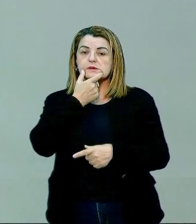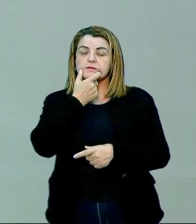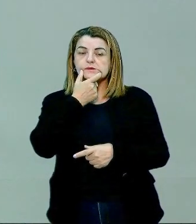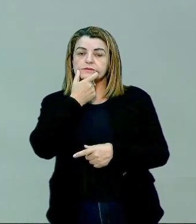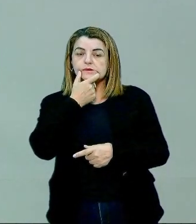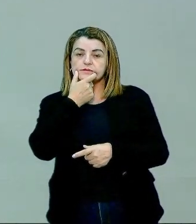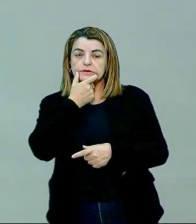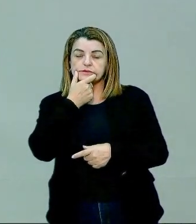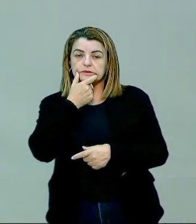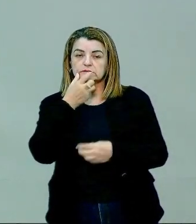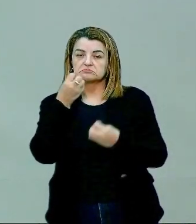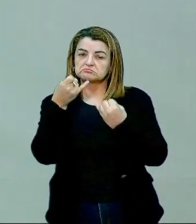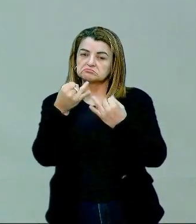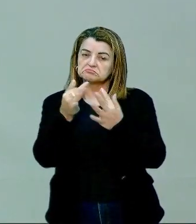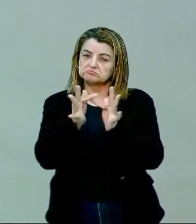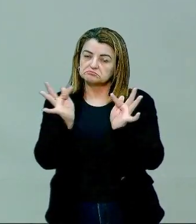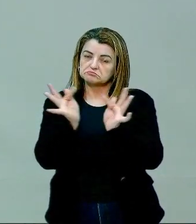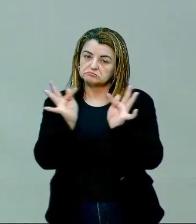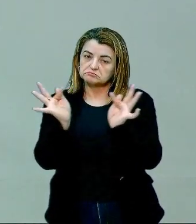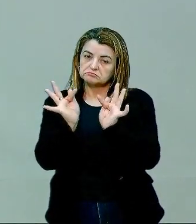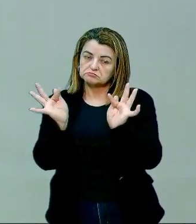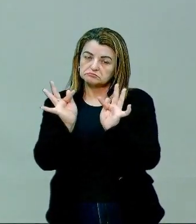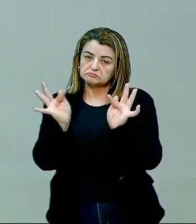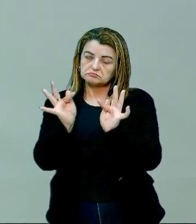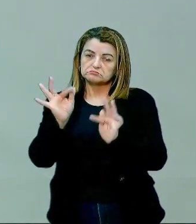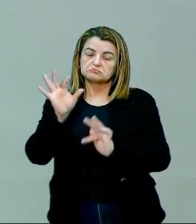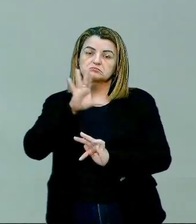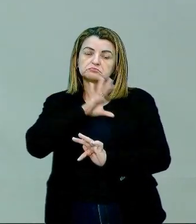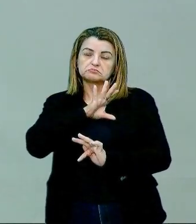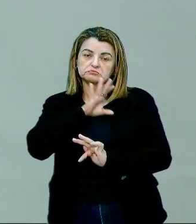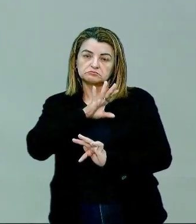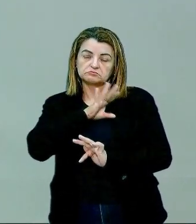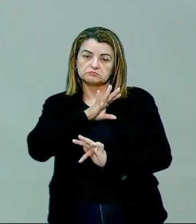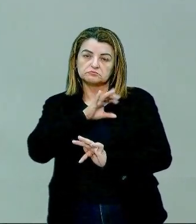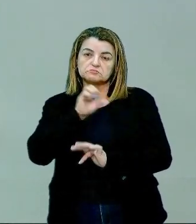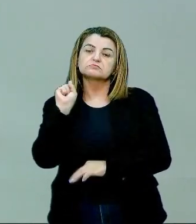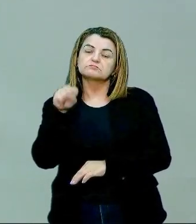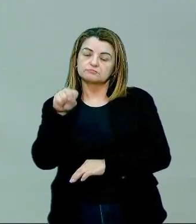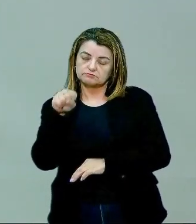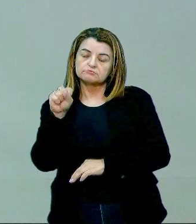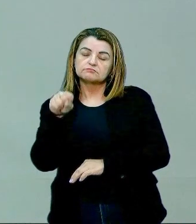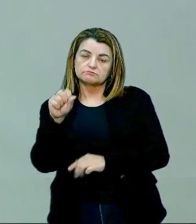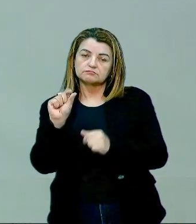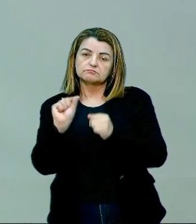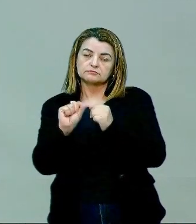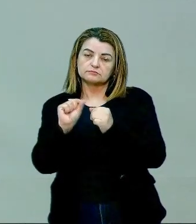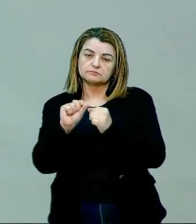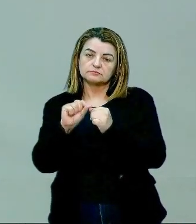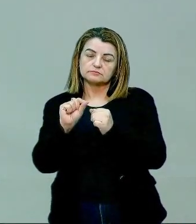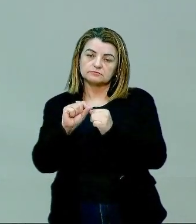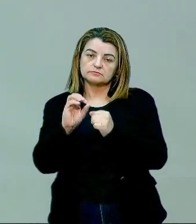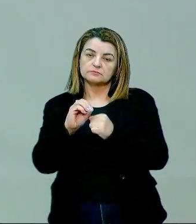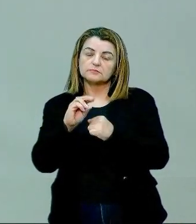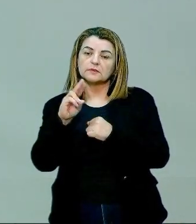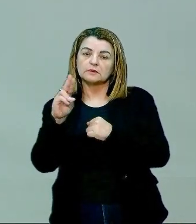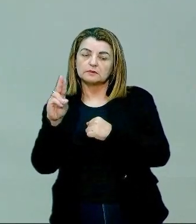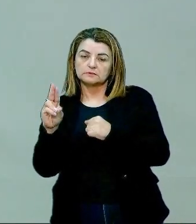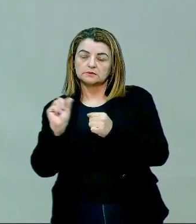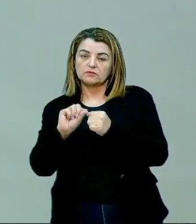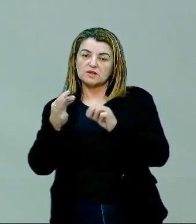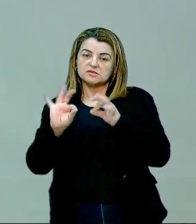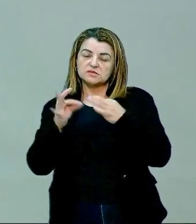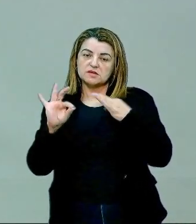falar de uma forma mais simples, no caso da língua portuguesa, sim, eu faço, ou se você quer falar de uma forma